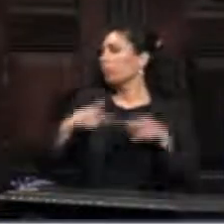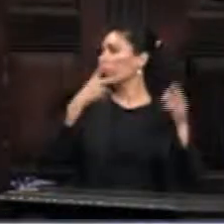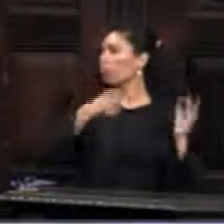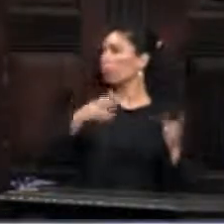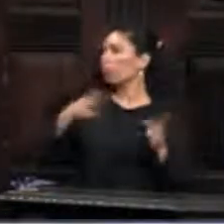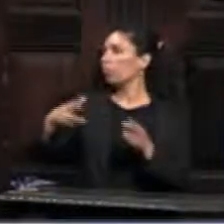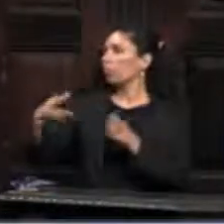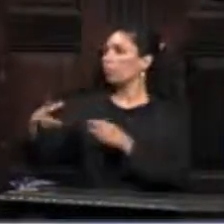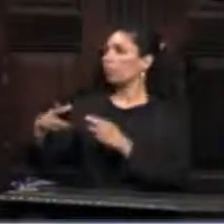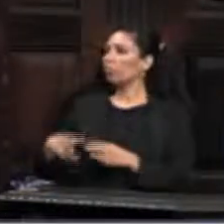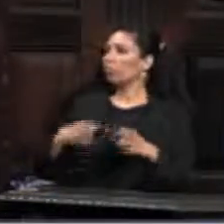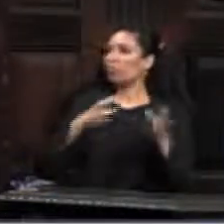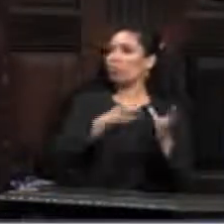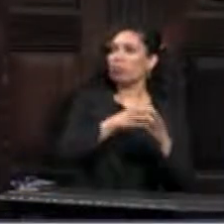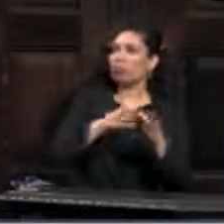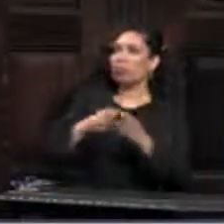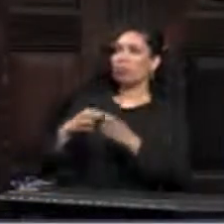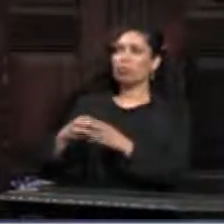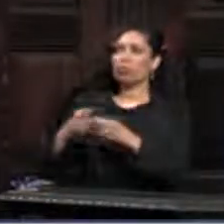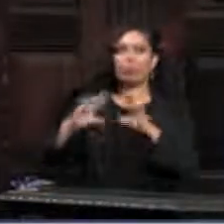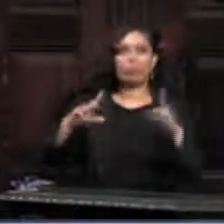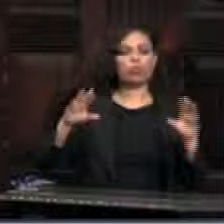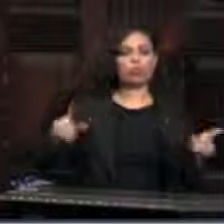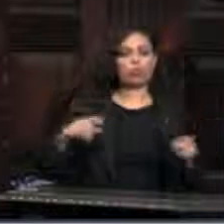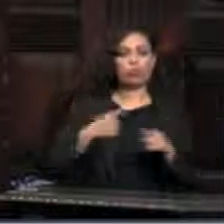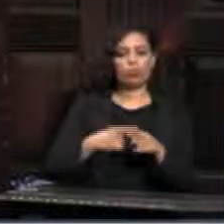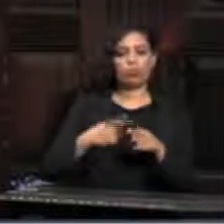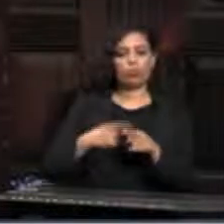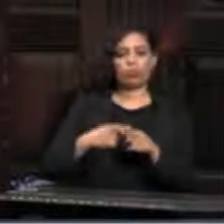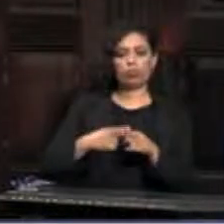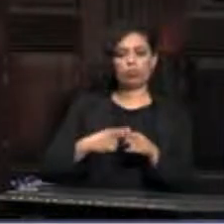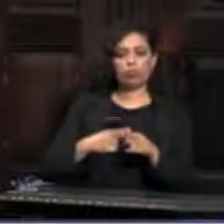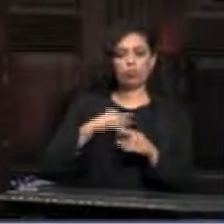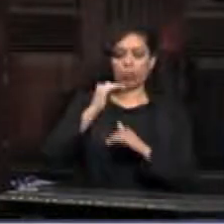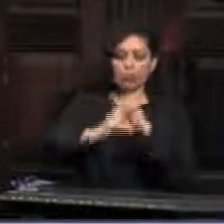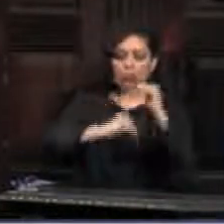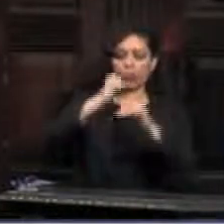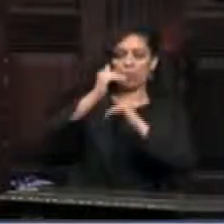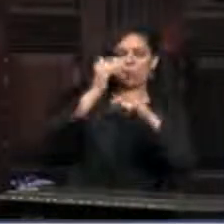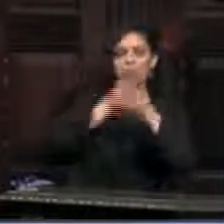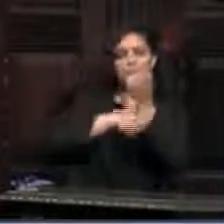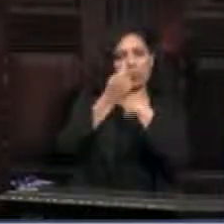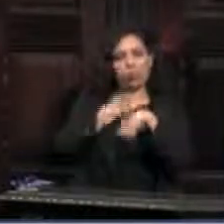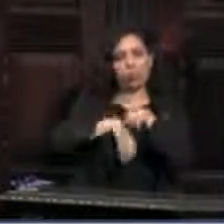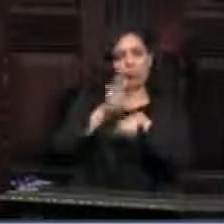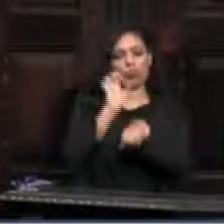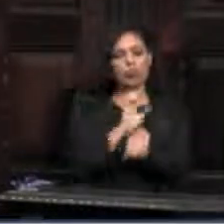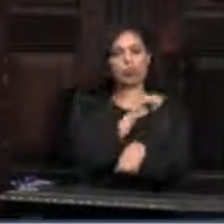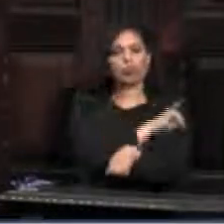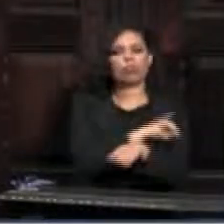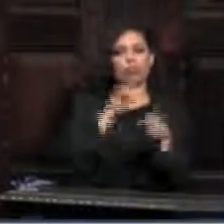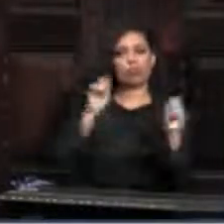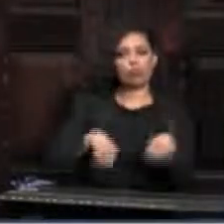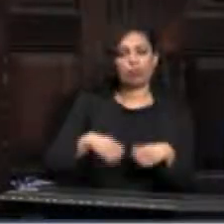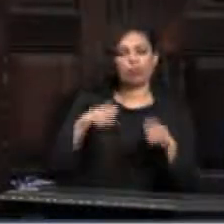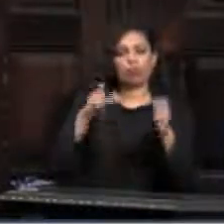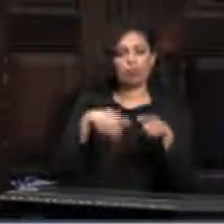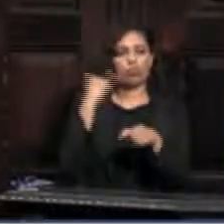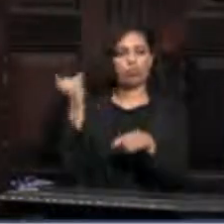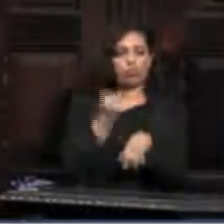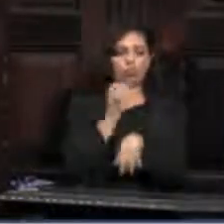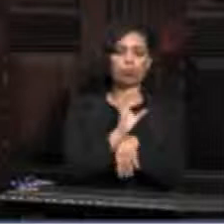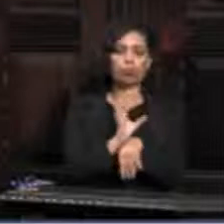desses cargos que são estratégicos para o desenvolvimento do nosso Estado. É importante